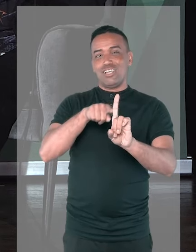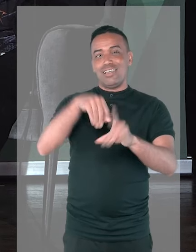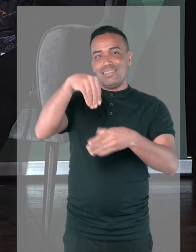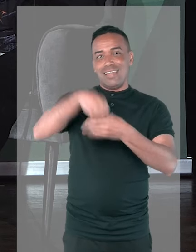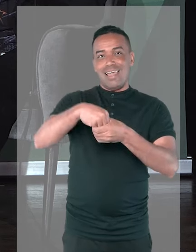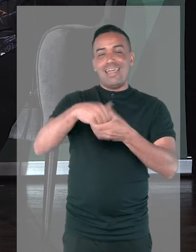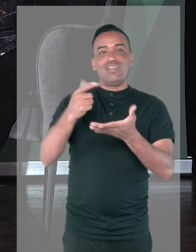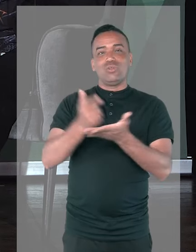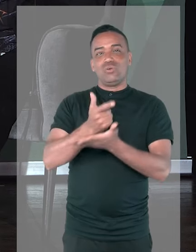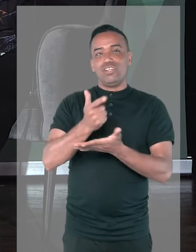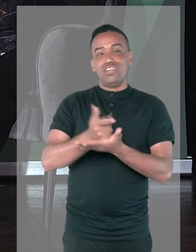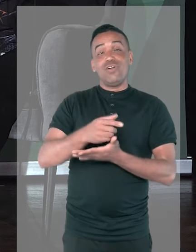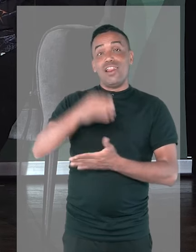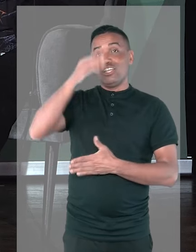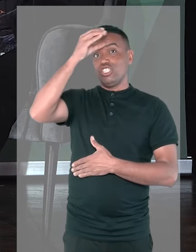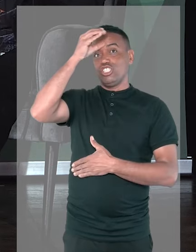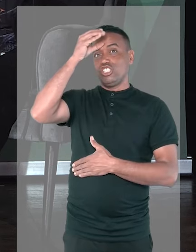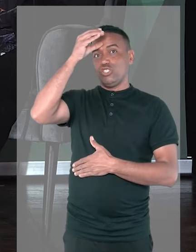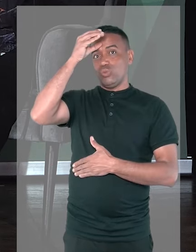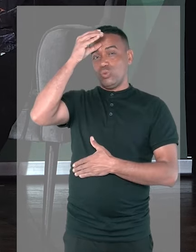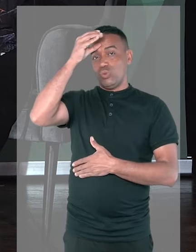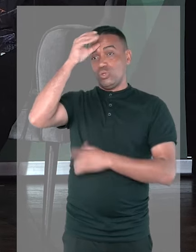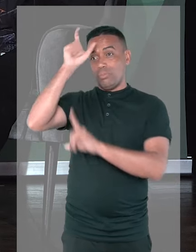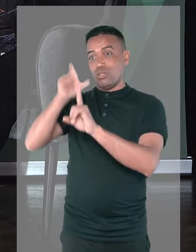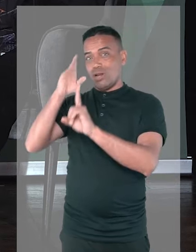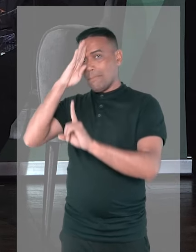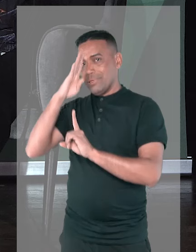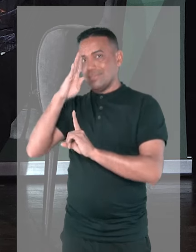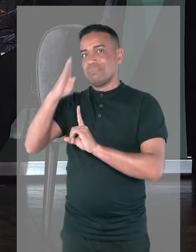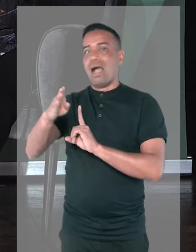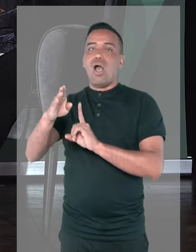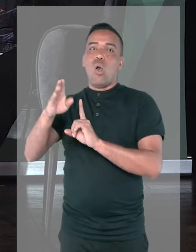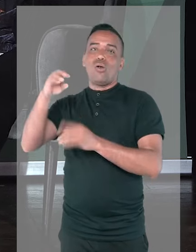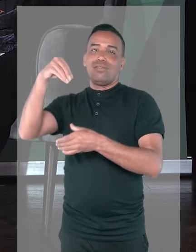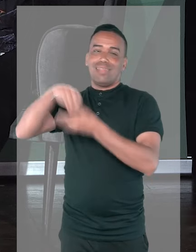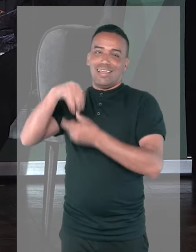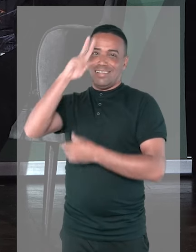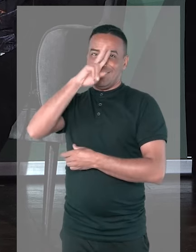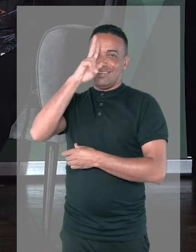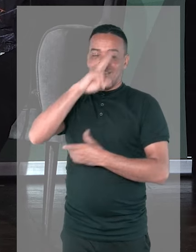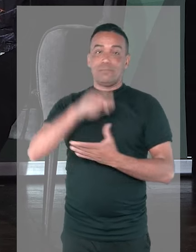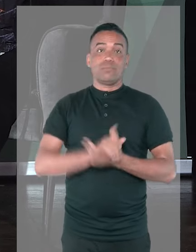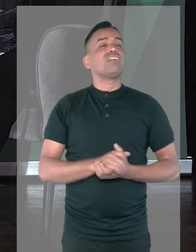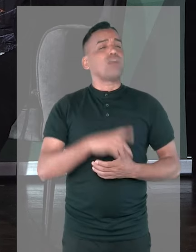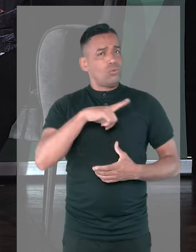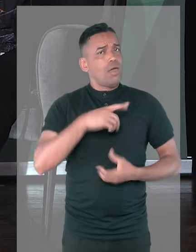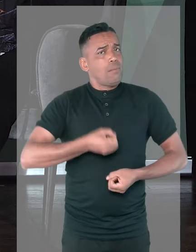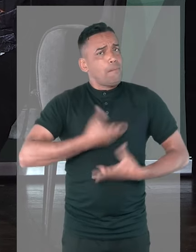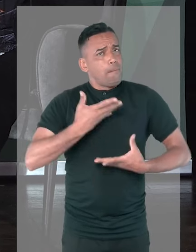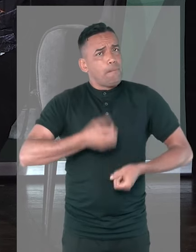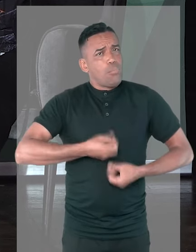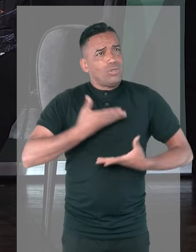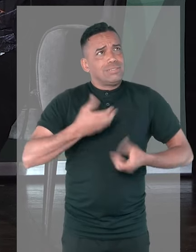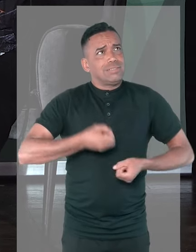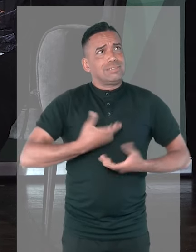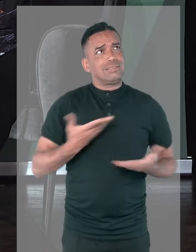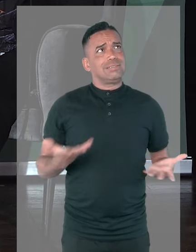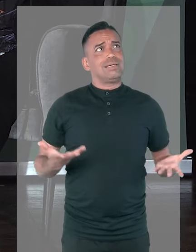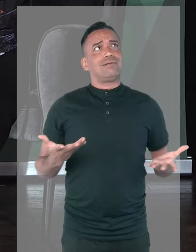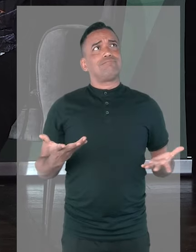um tio do protagonista. Agora, eu também acredito que existe muita poesia, e às